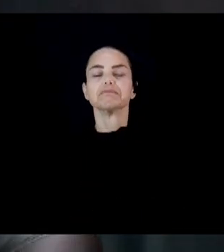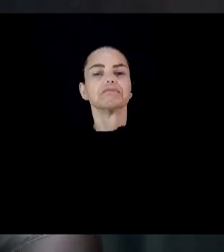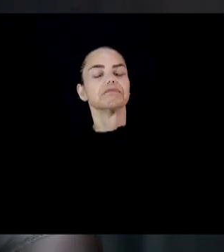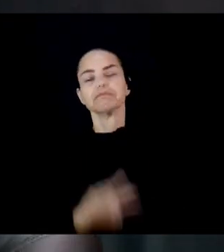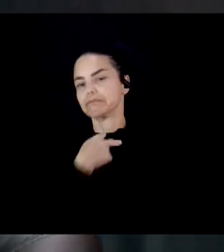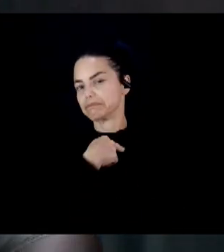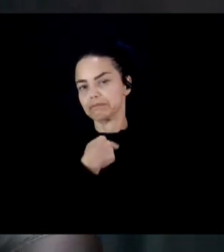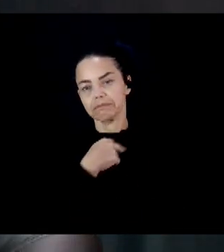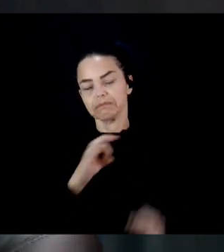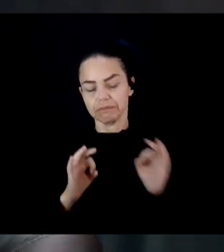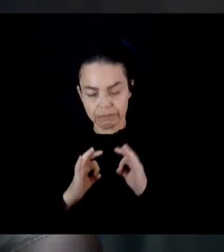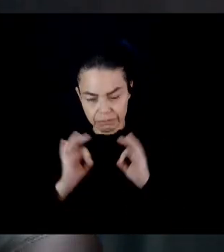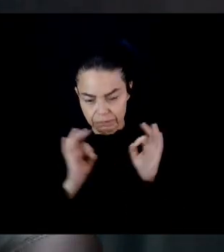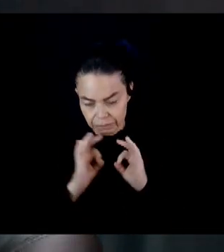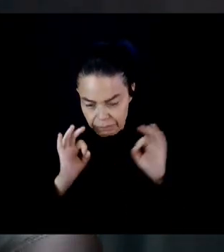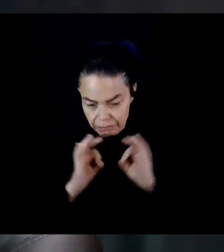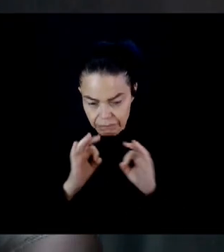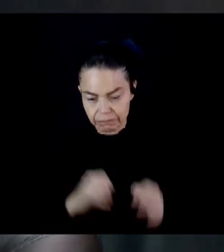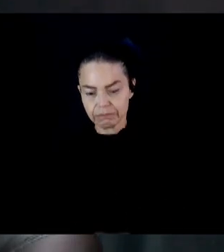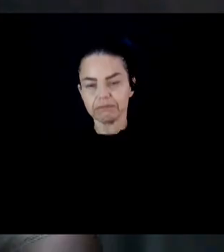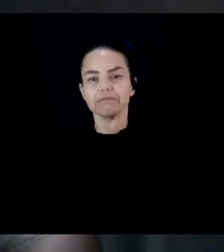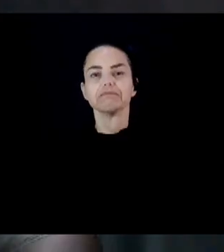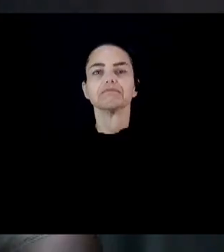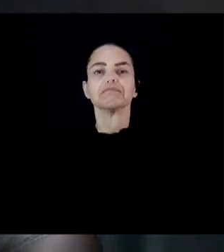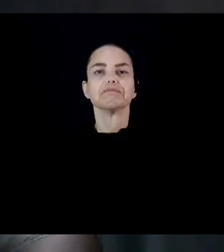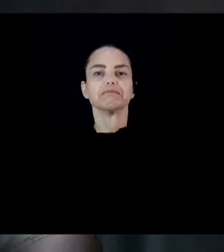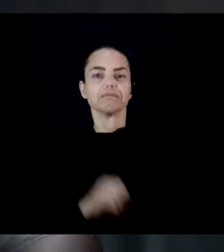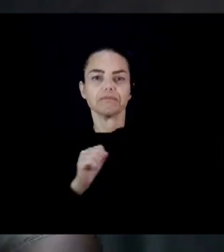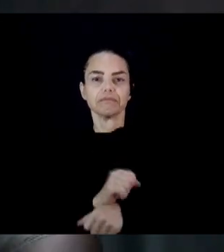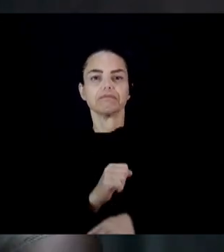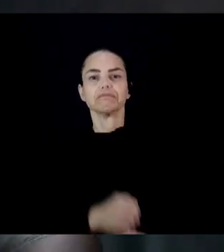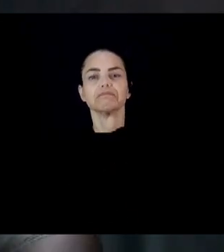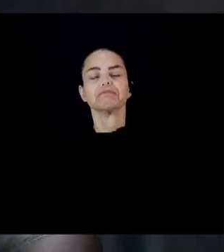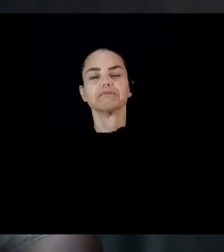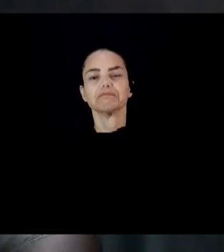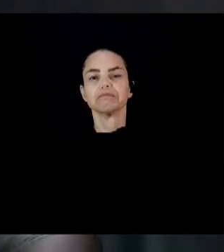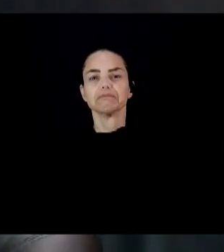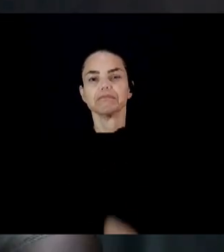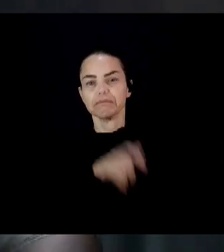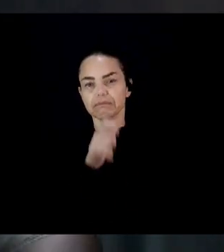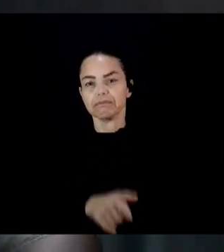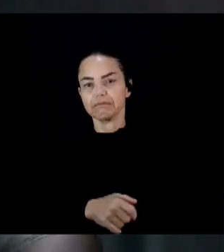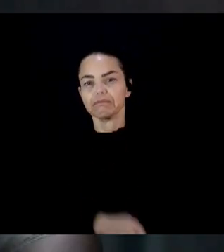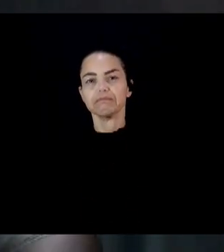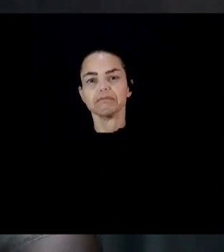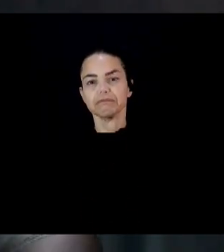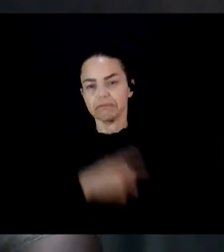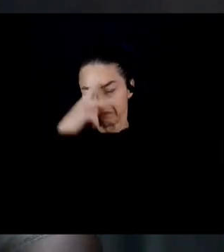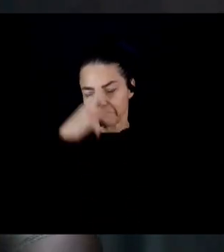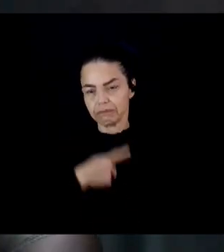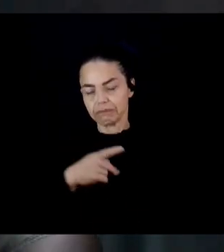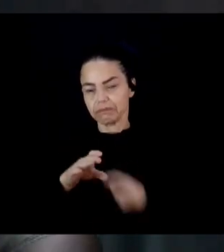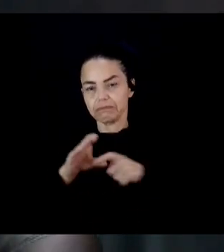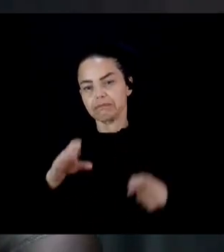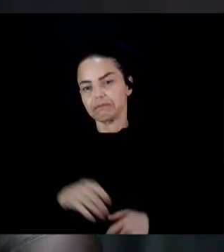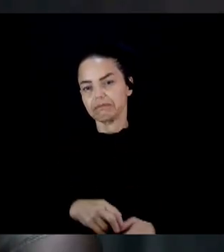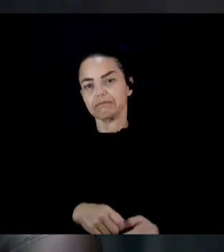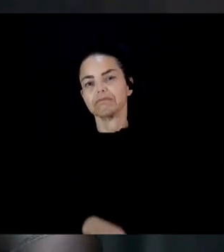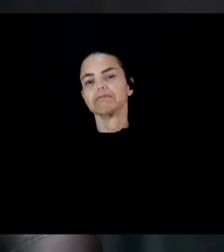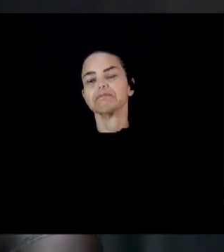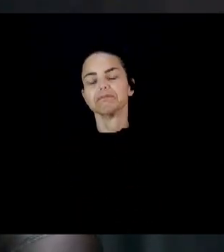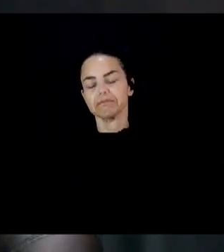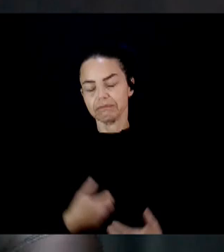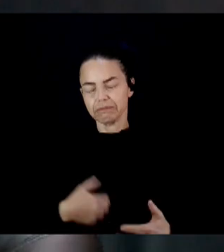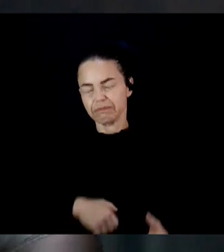forma alguma, parar com todas as ocupações da pessoa, parar com a autonomia dela, porque aí é fadar ela